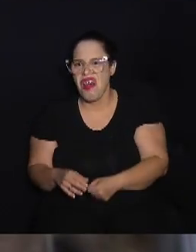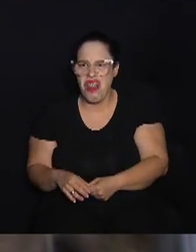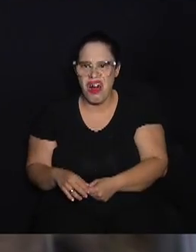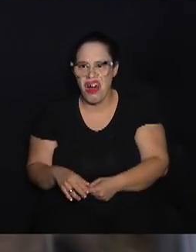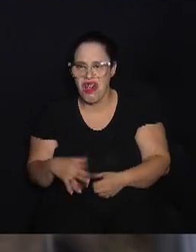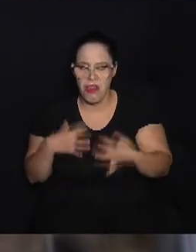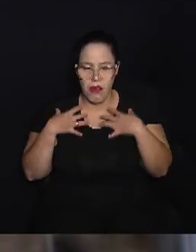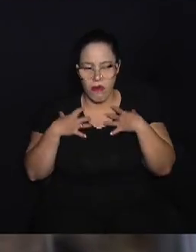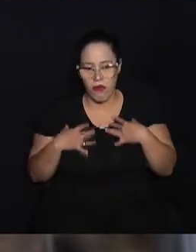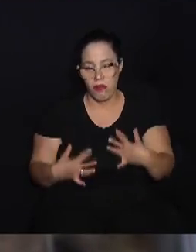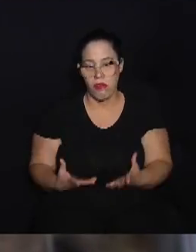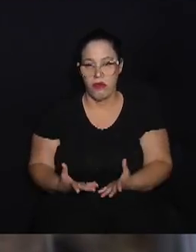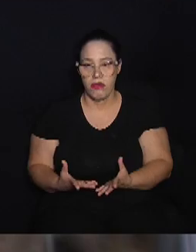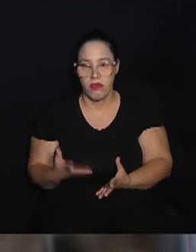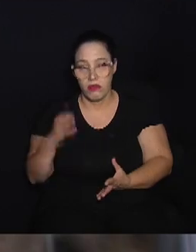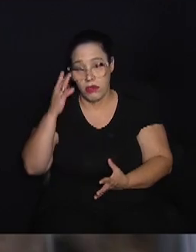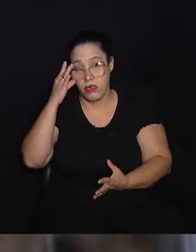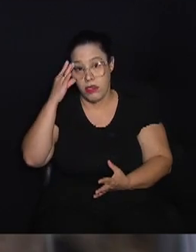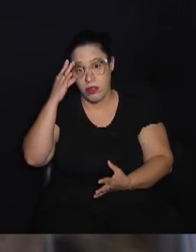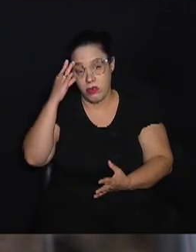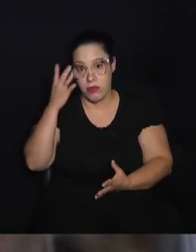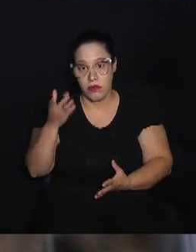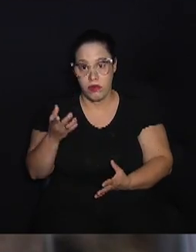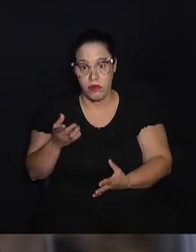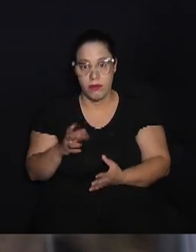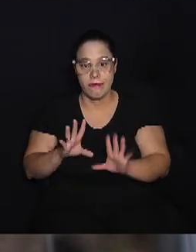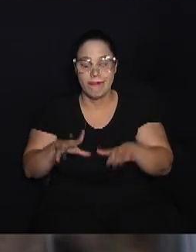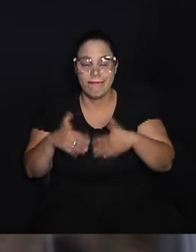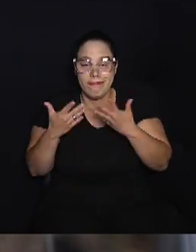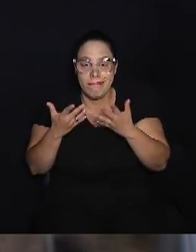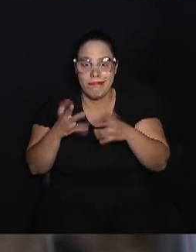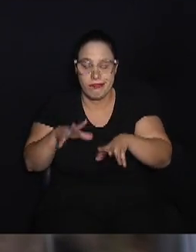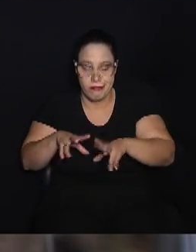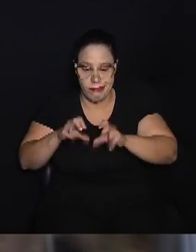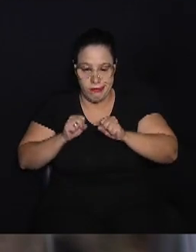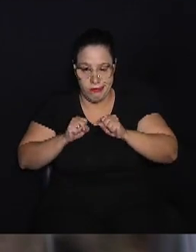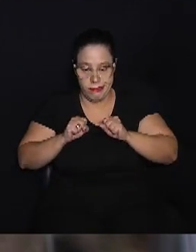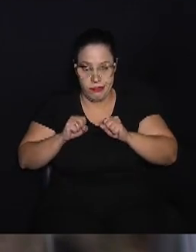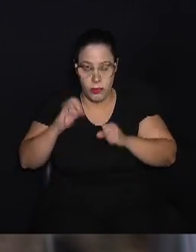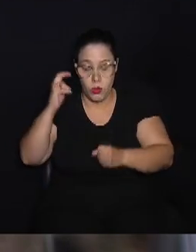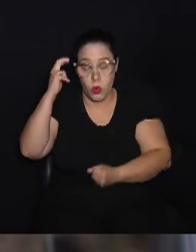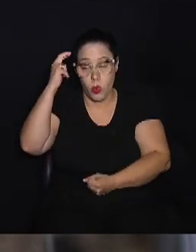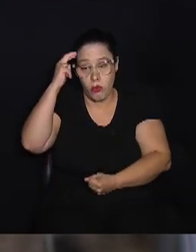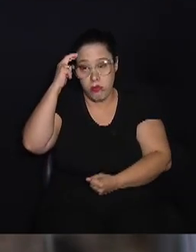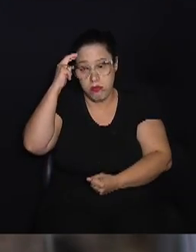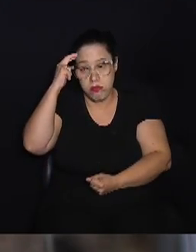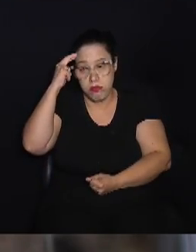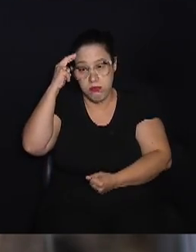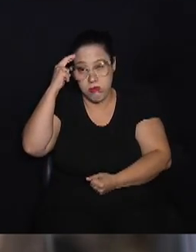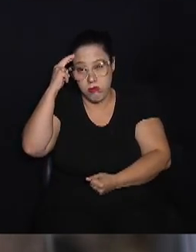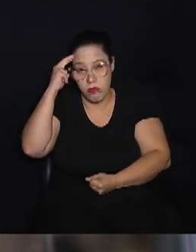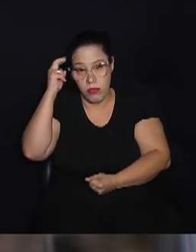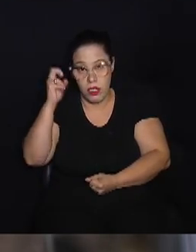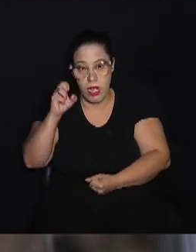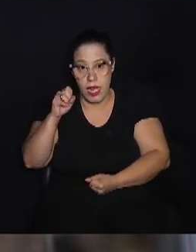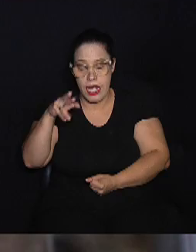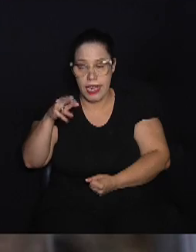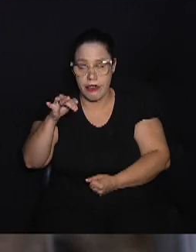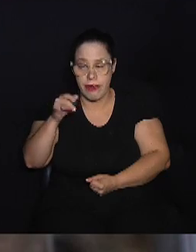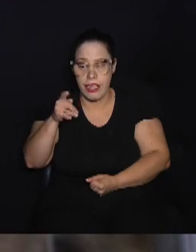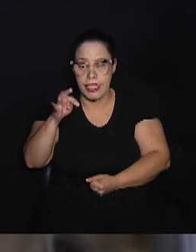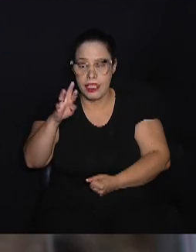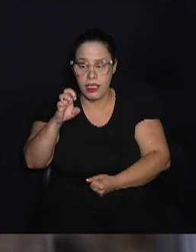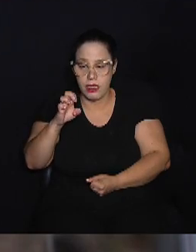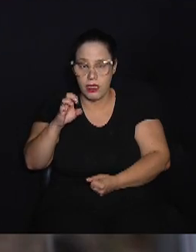sistema nervoso central do hospedeiro, causando uma inflamação no cérebro, chamada encefalite, e